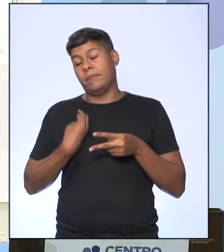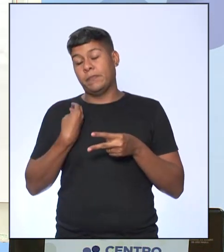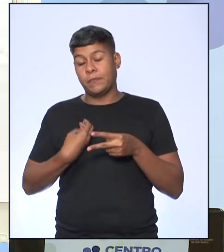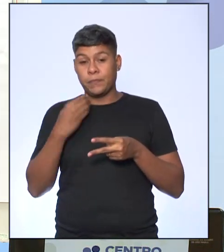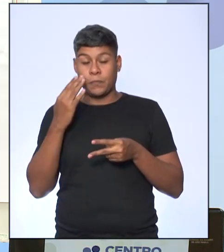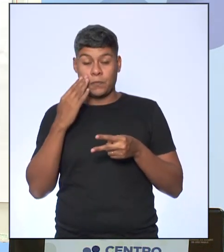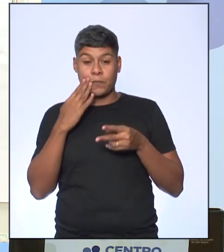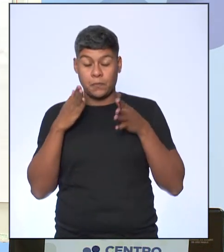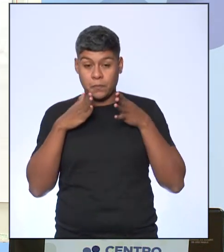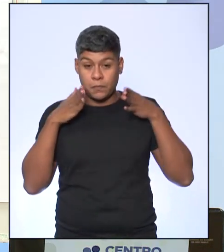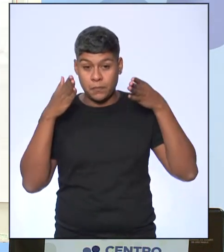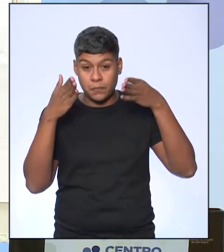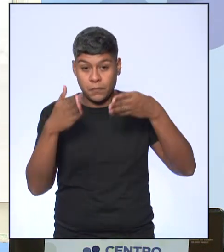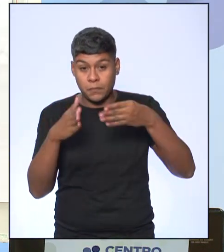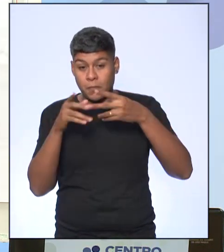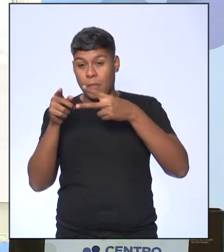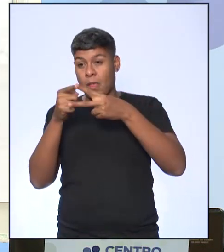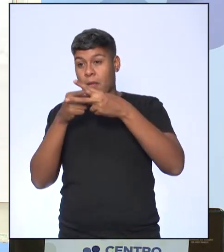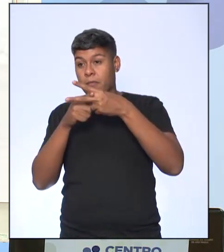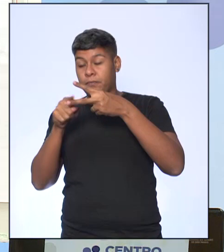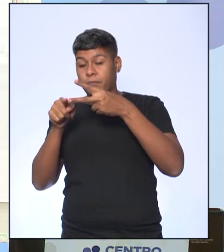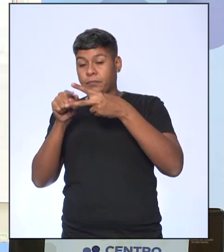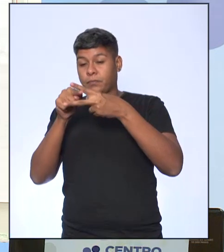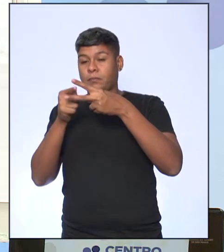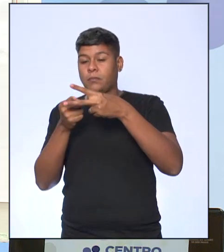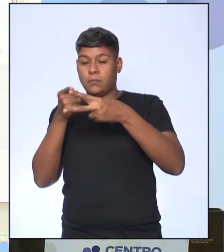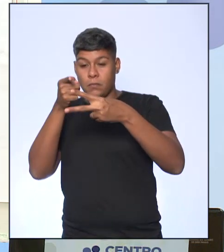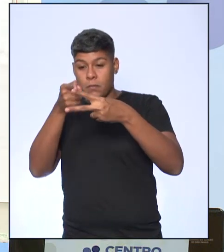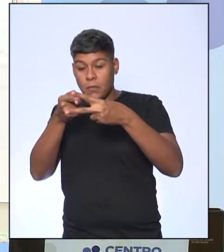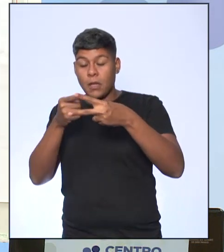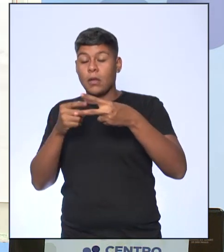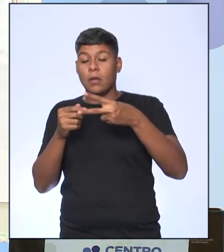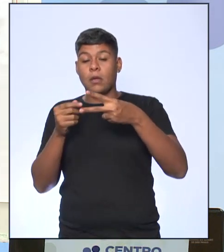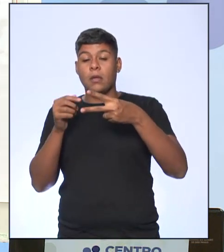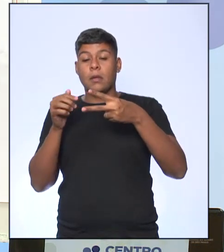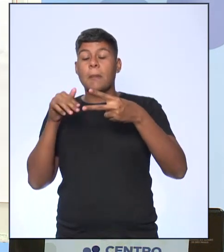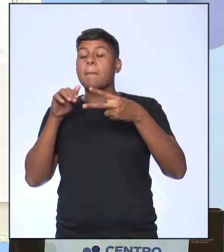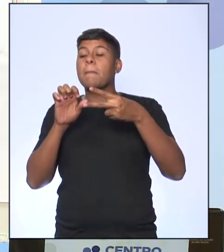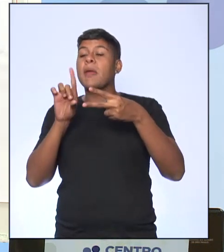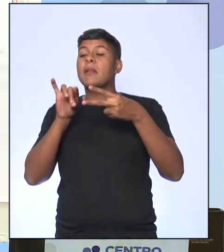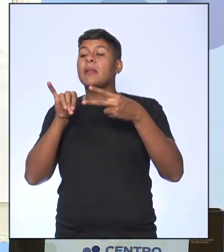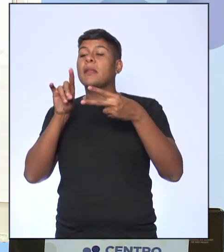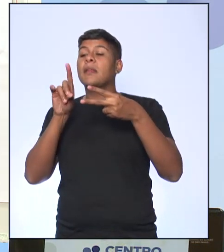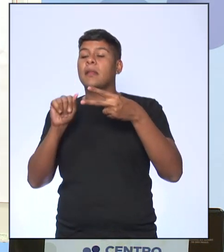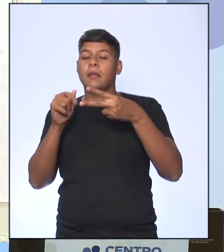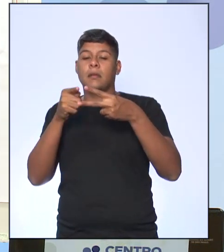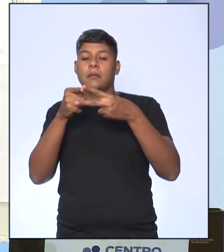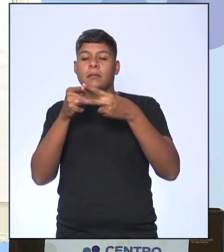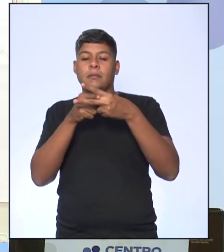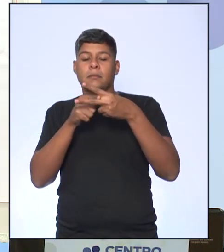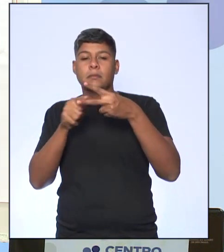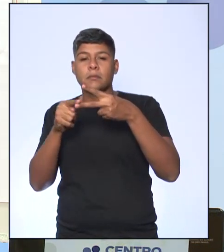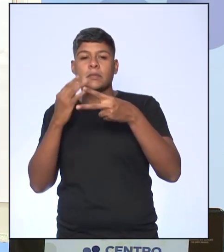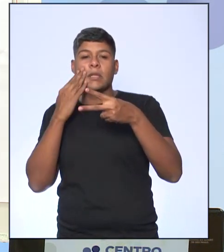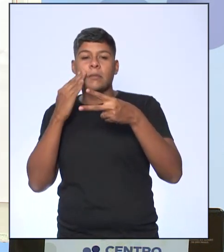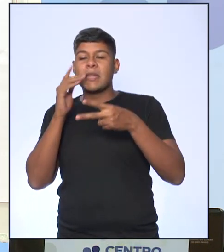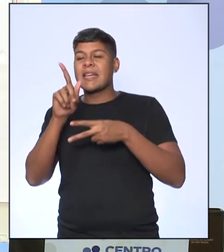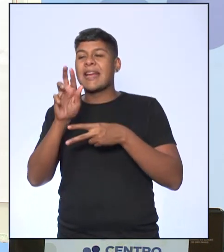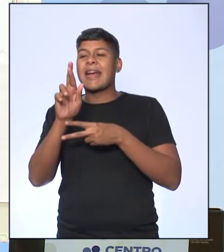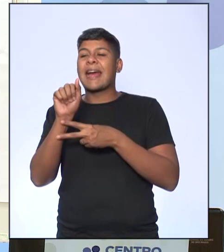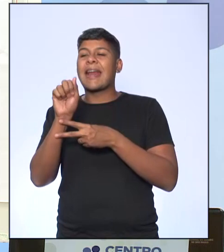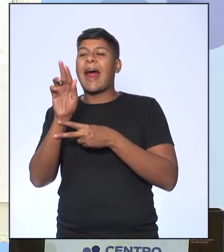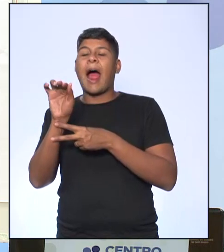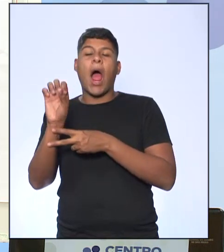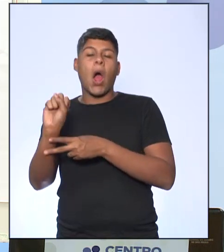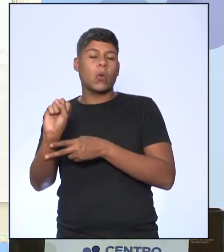estou focando em ângulo aqui. Eu quero saber quanto mede esse ângulo. Não vou medir em graus. Vou